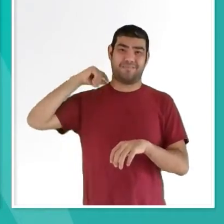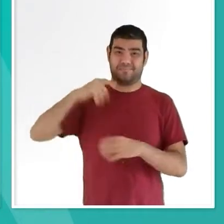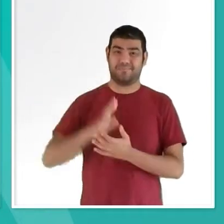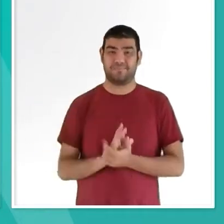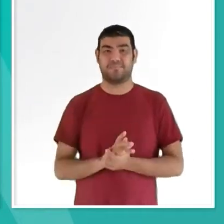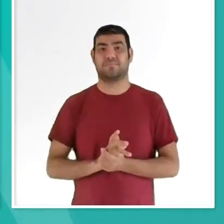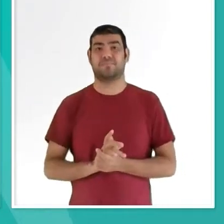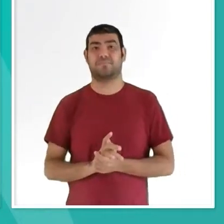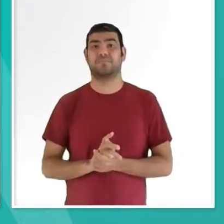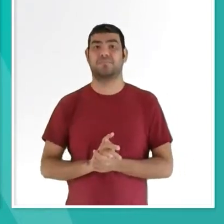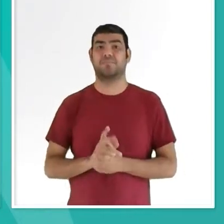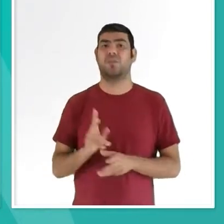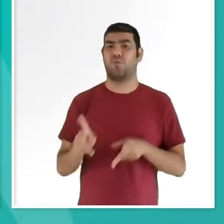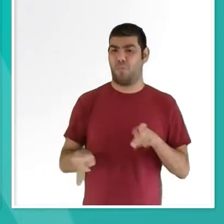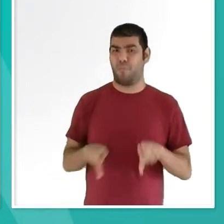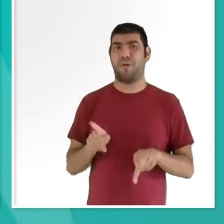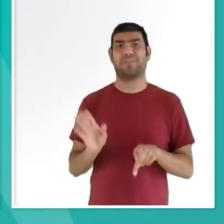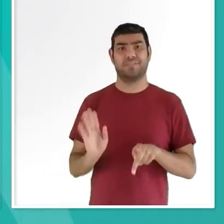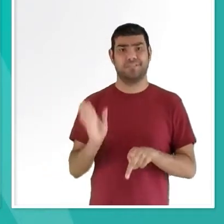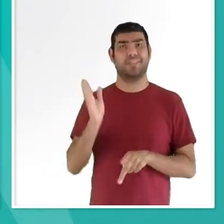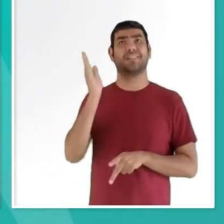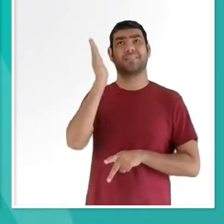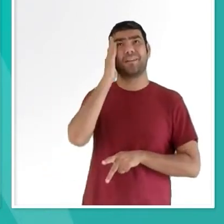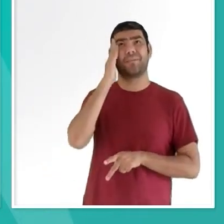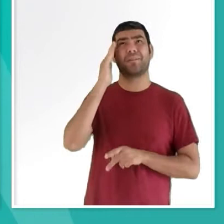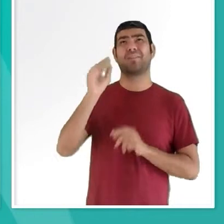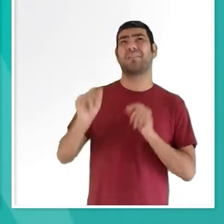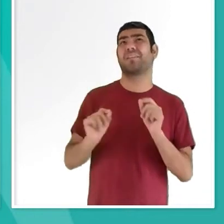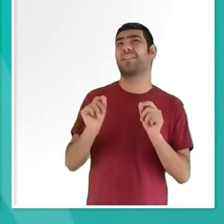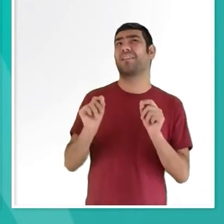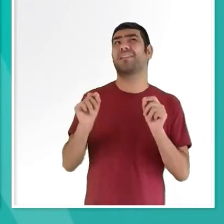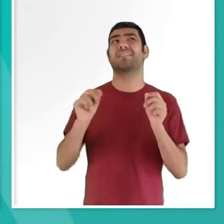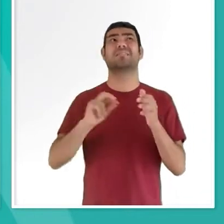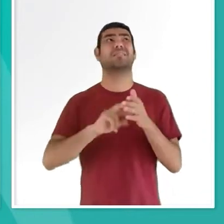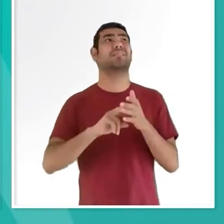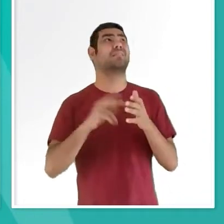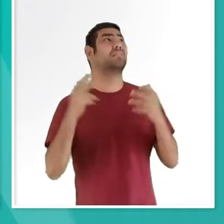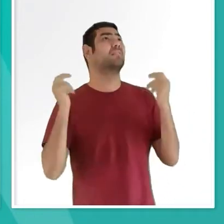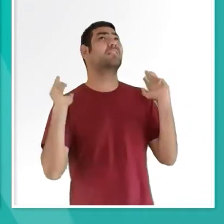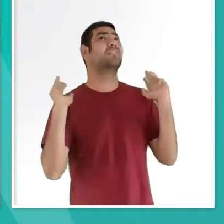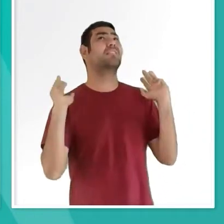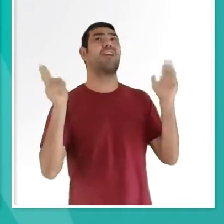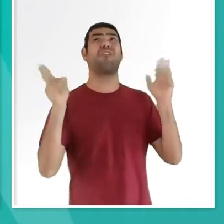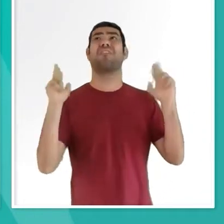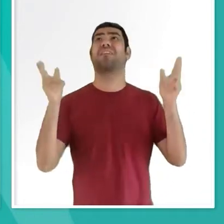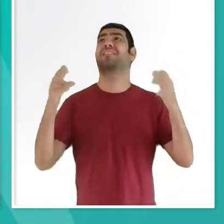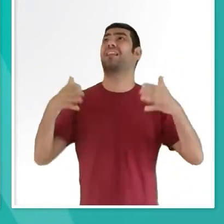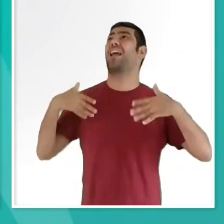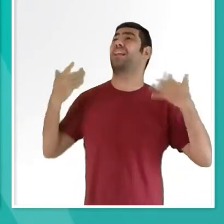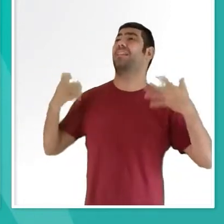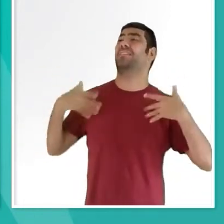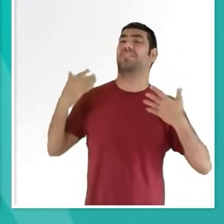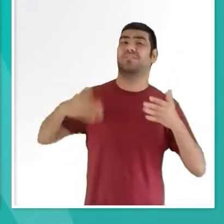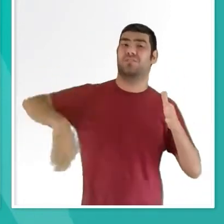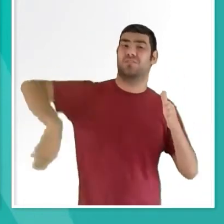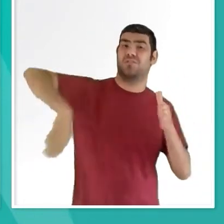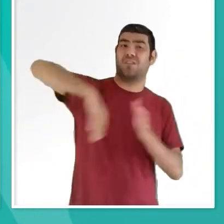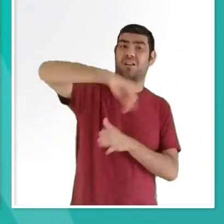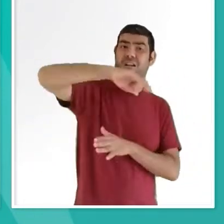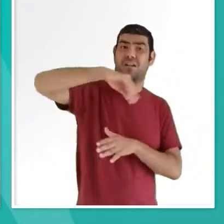tinham essa ideia do quanto que é divertido jogar, fazer algum tipo de brincadeira utilizando uma